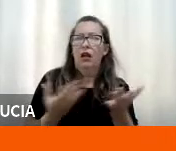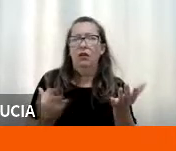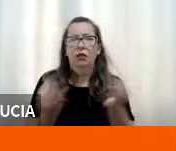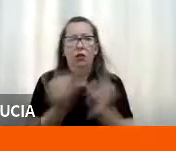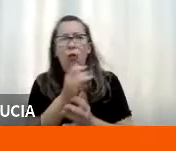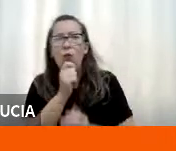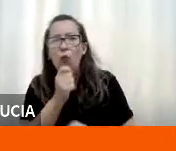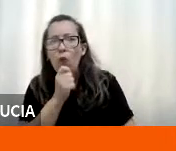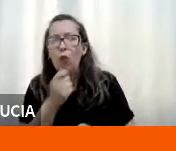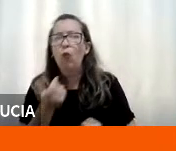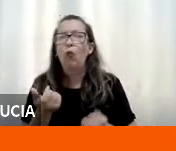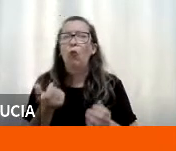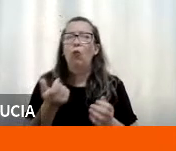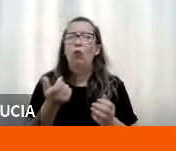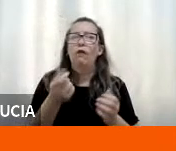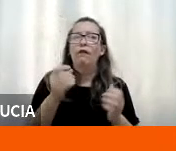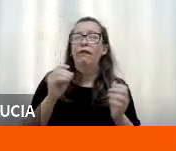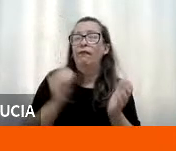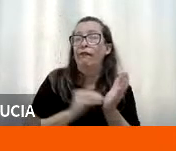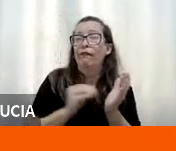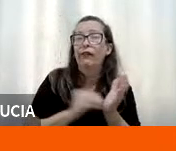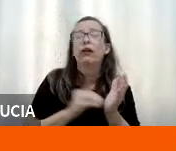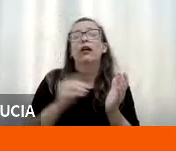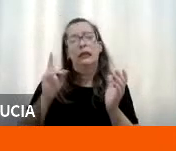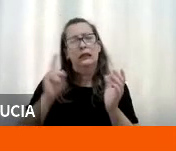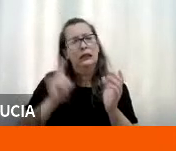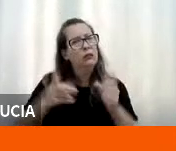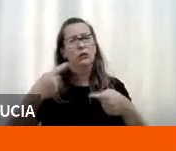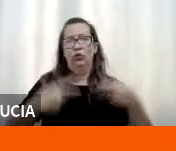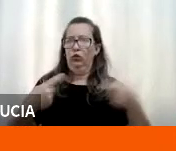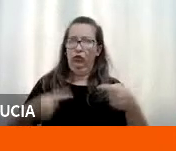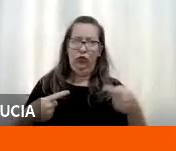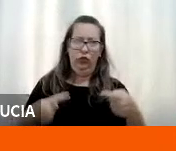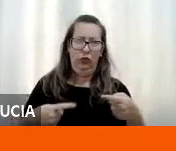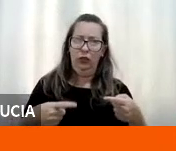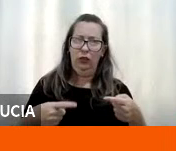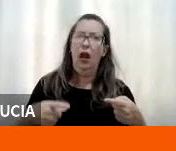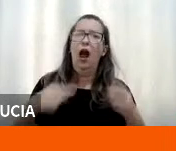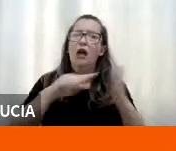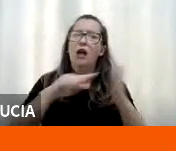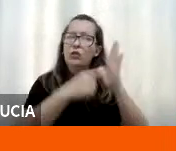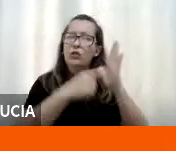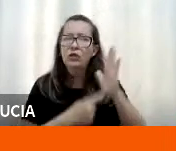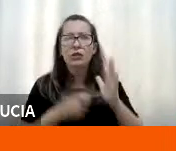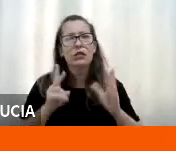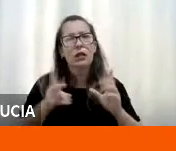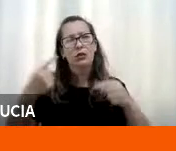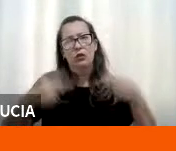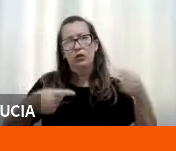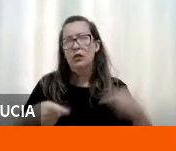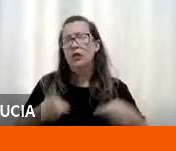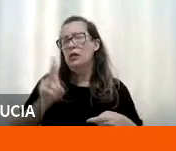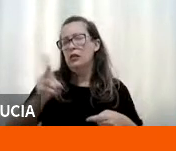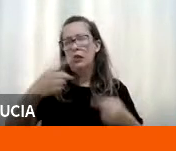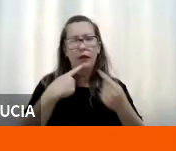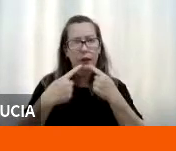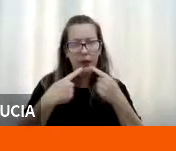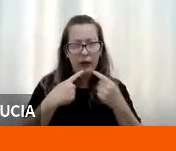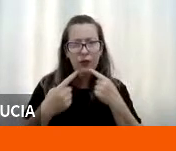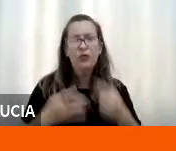pendentes, né, eram discutidas. E cada iniciativa, mesmo de governos bem-intencionados, sempre foi debatida.